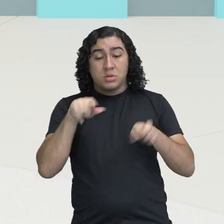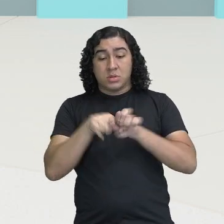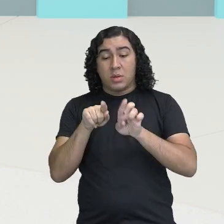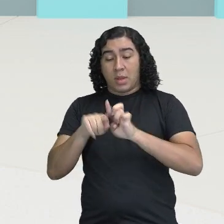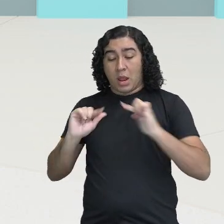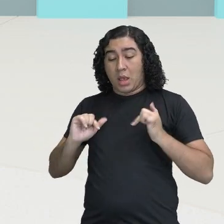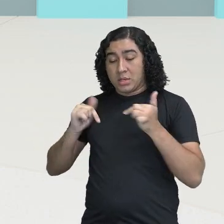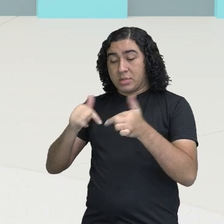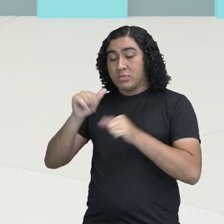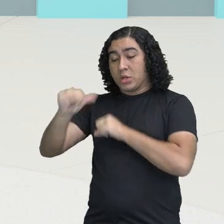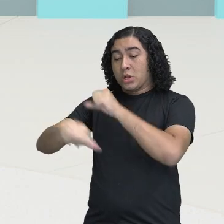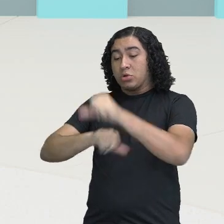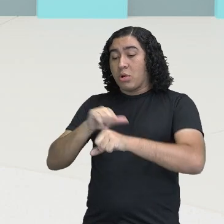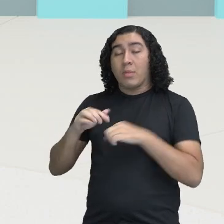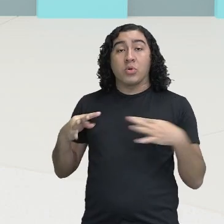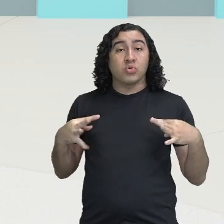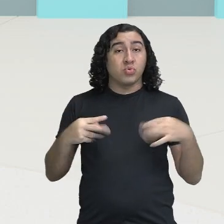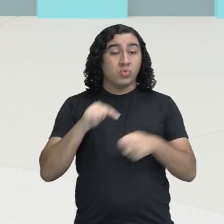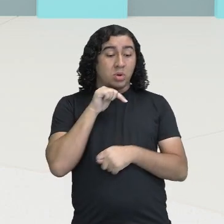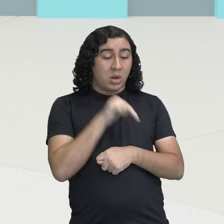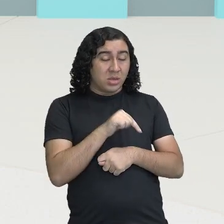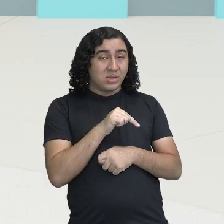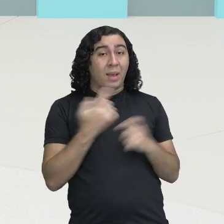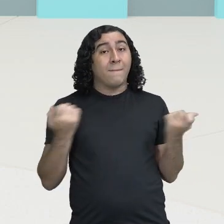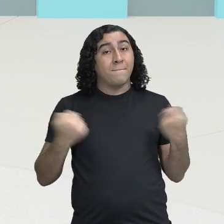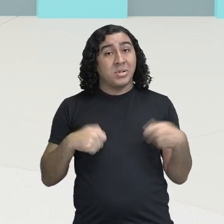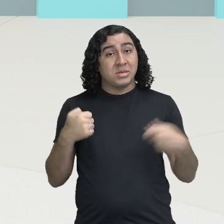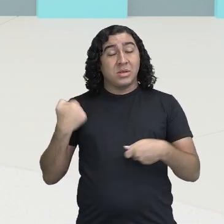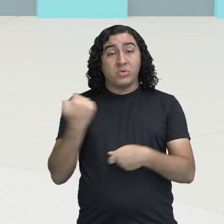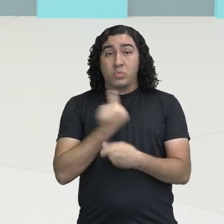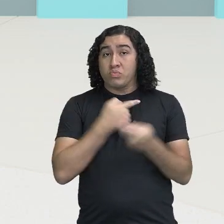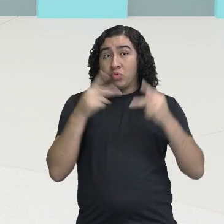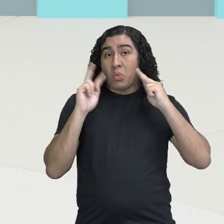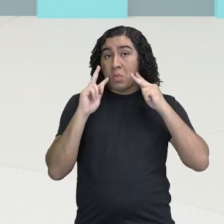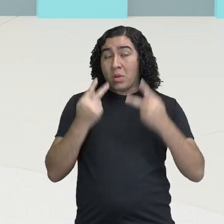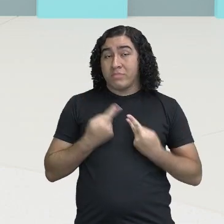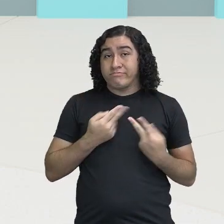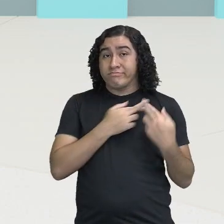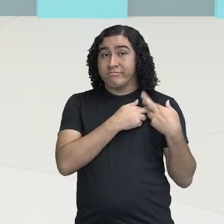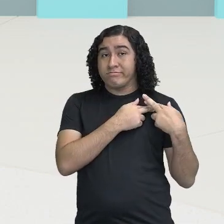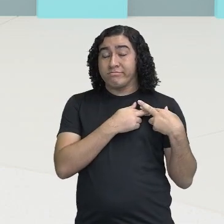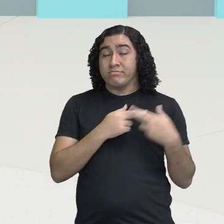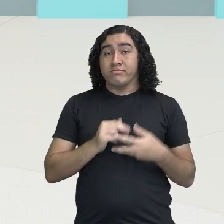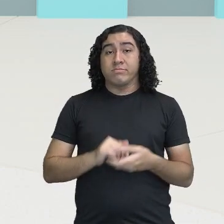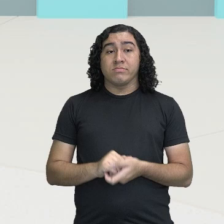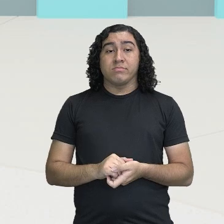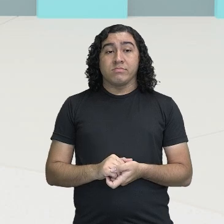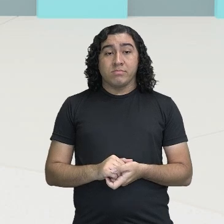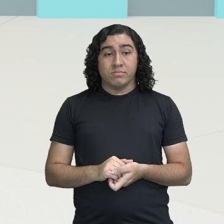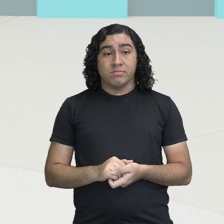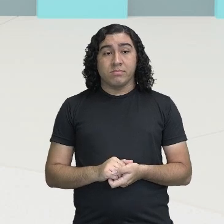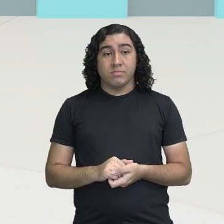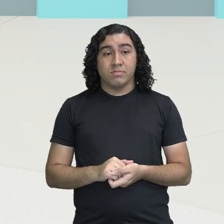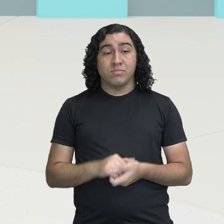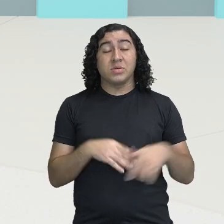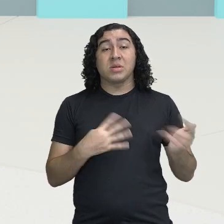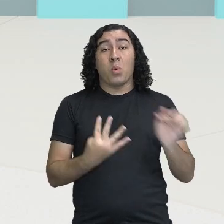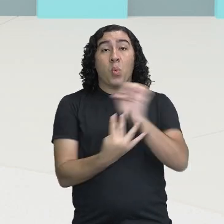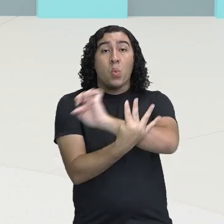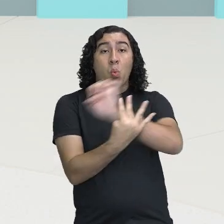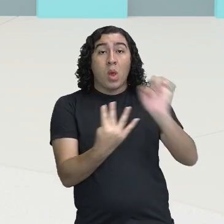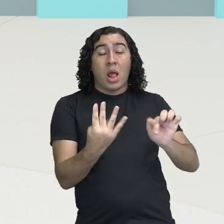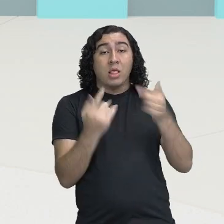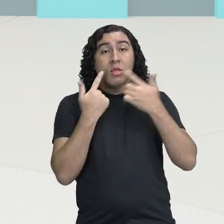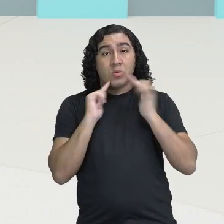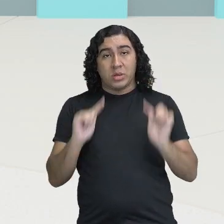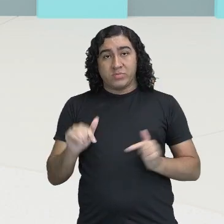práticas, e tudo isso é uma necessidade que nós temos. Vejamos através de 4 linguagens, por